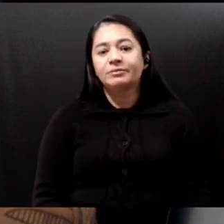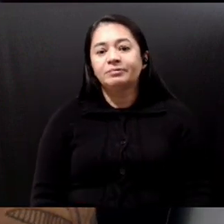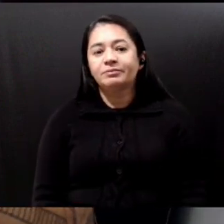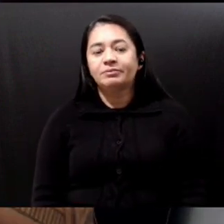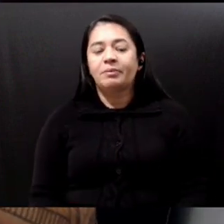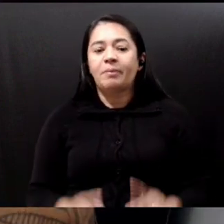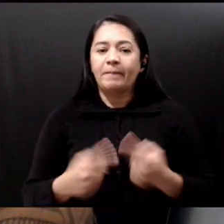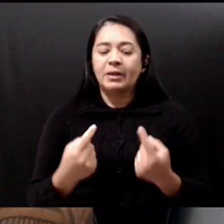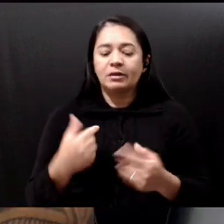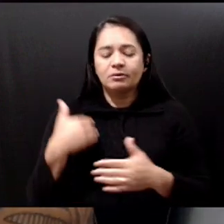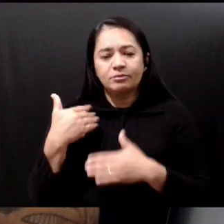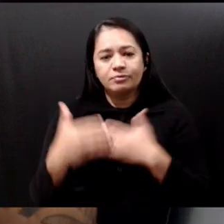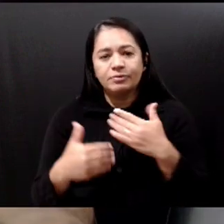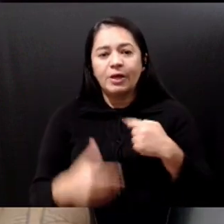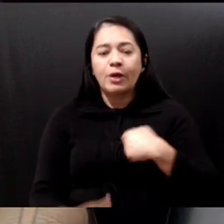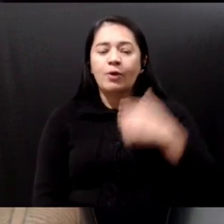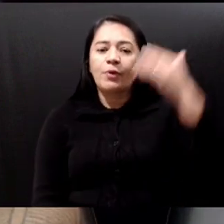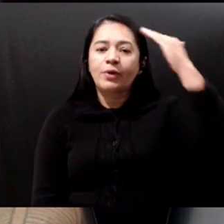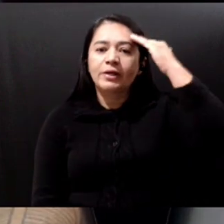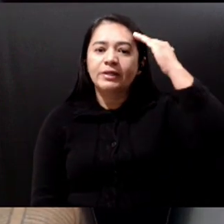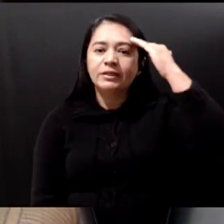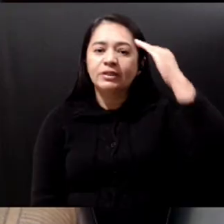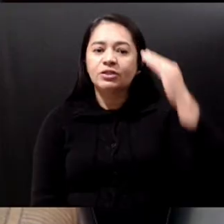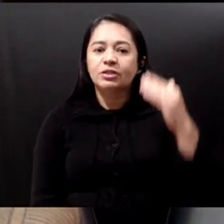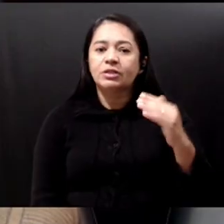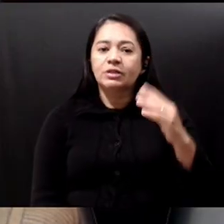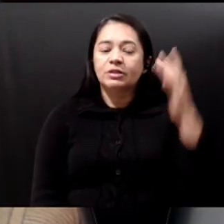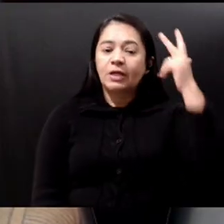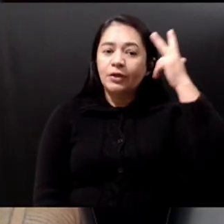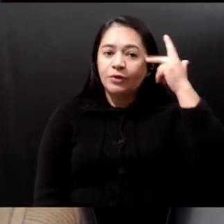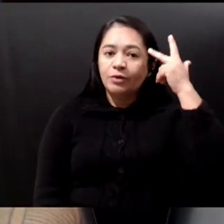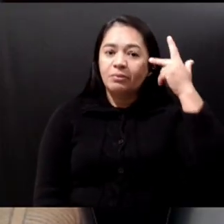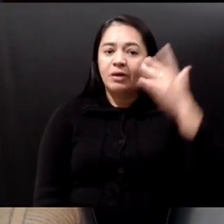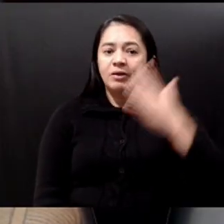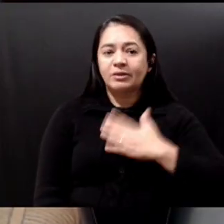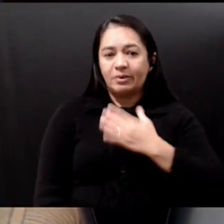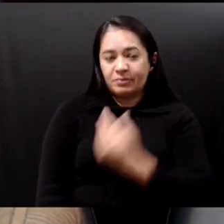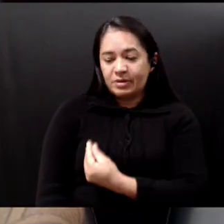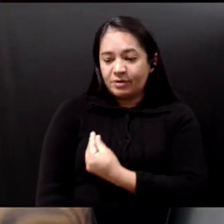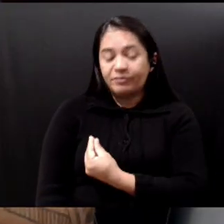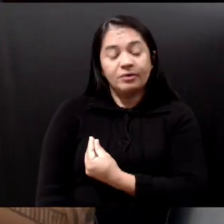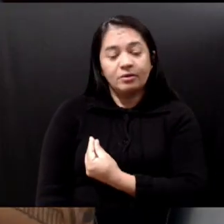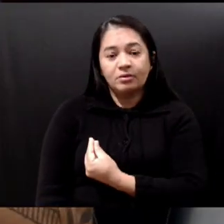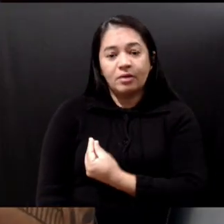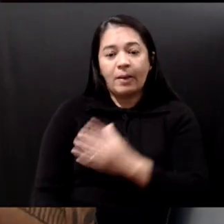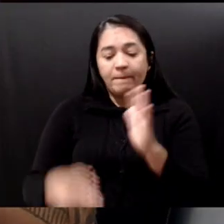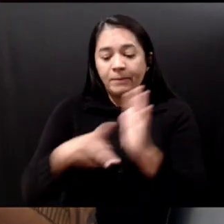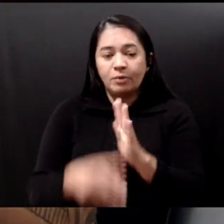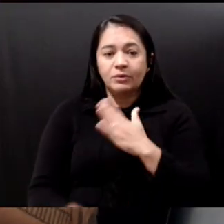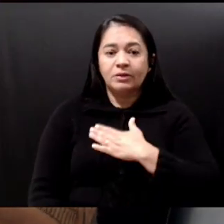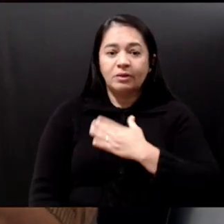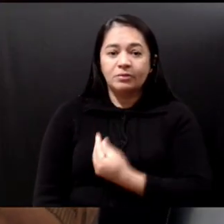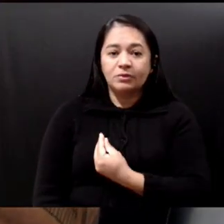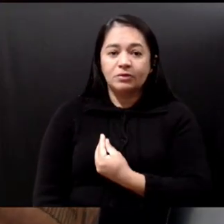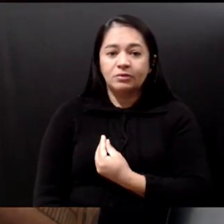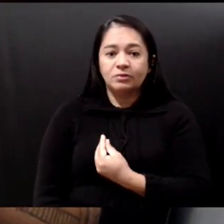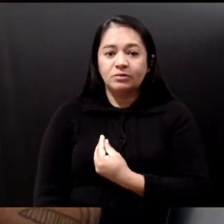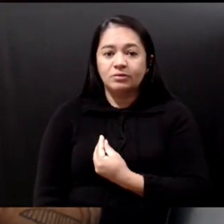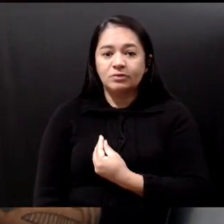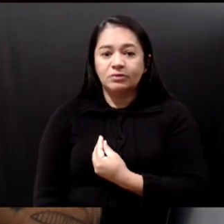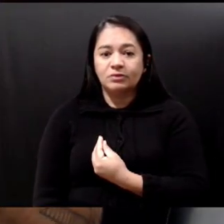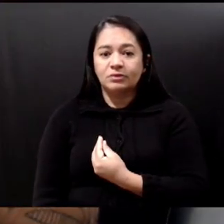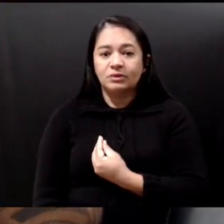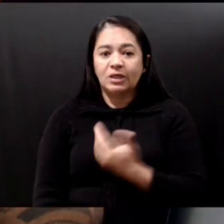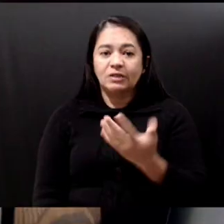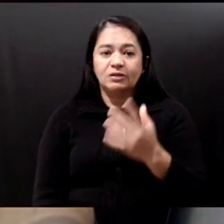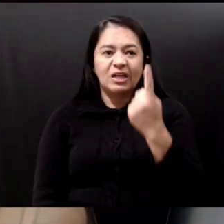que isso faz parte da minha vida. Até porque eu tenho esse pensamento, eu sempre falo. Eu trabalho 8, 12, 14 horas, já cheguei a trabalhar 14